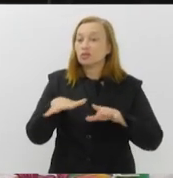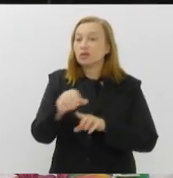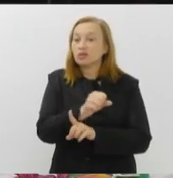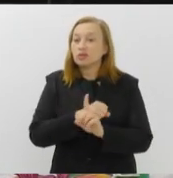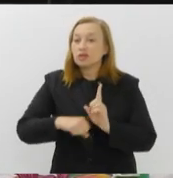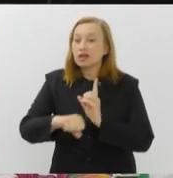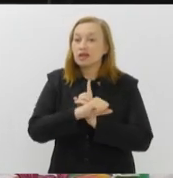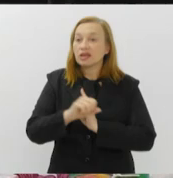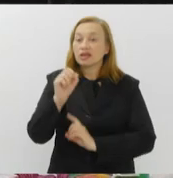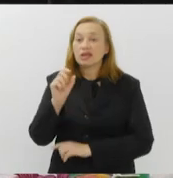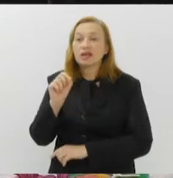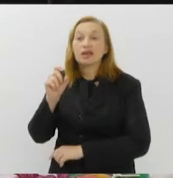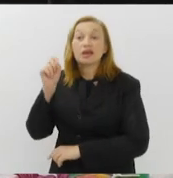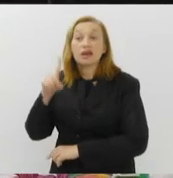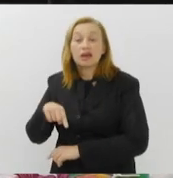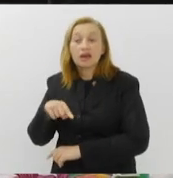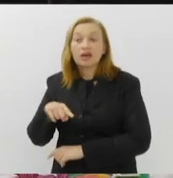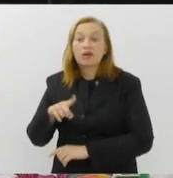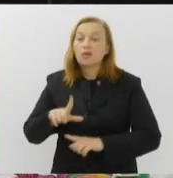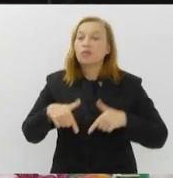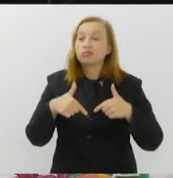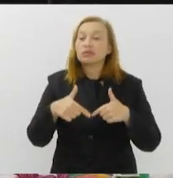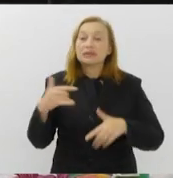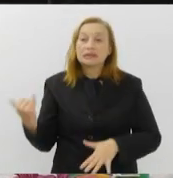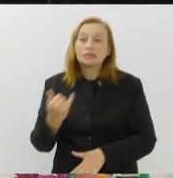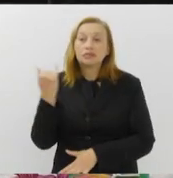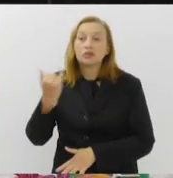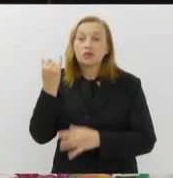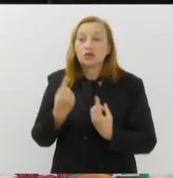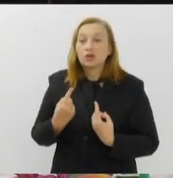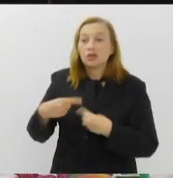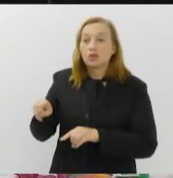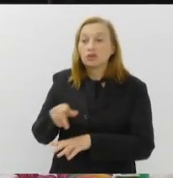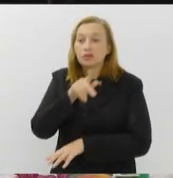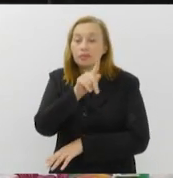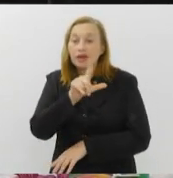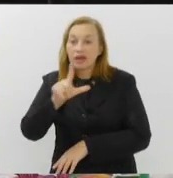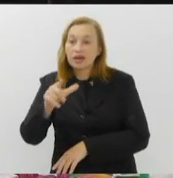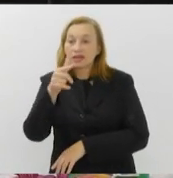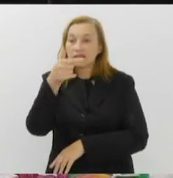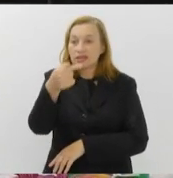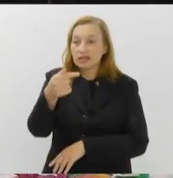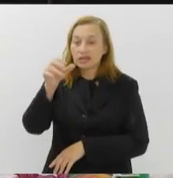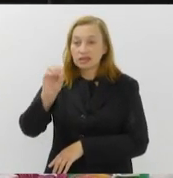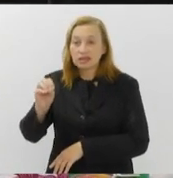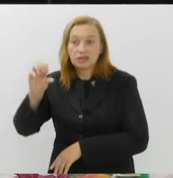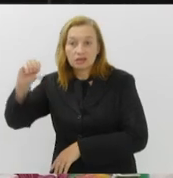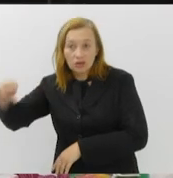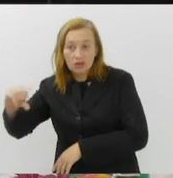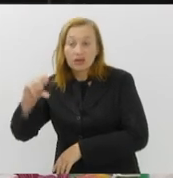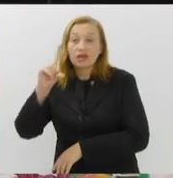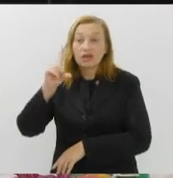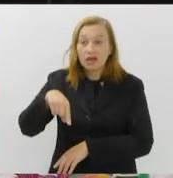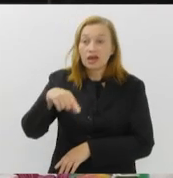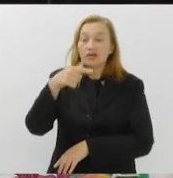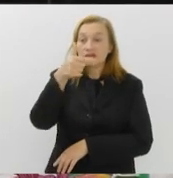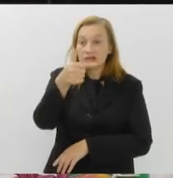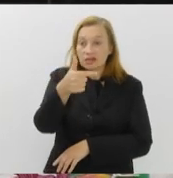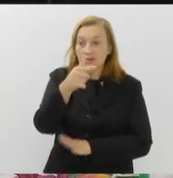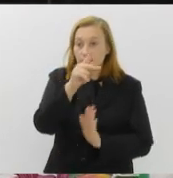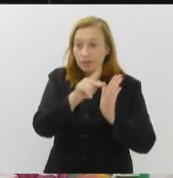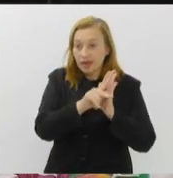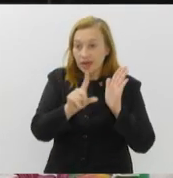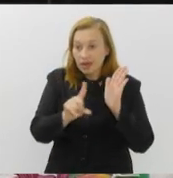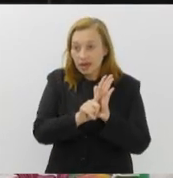sociais, que é um ato importante contra o PL 709, que é o PL que,